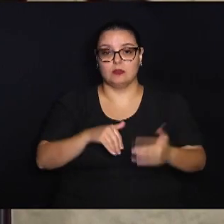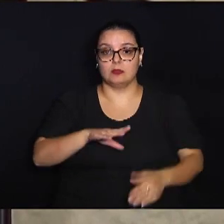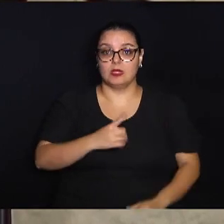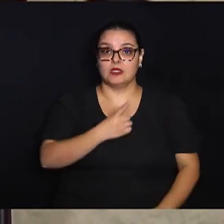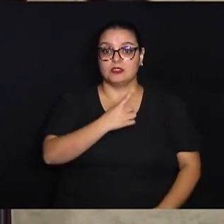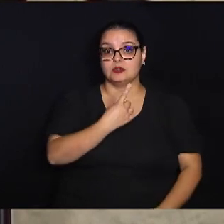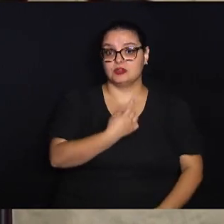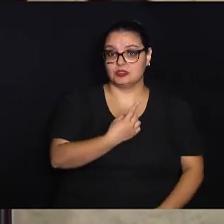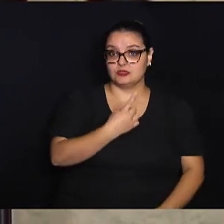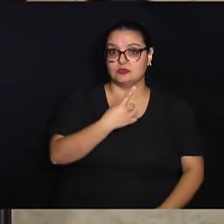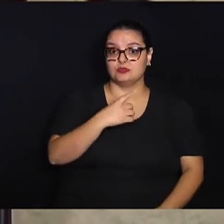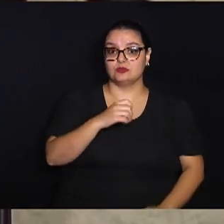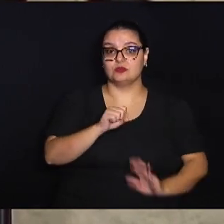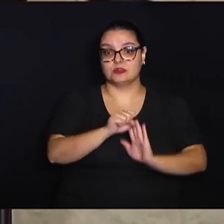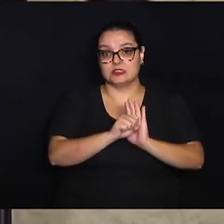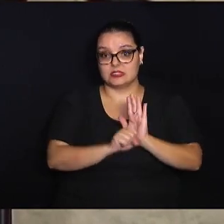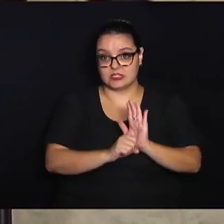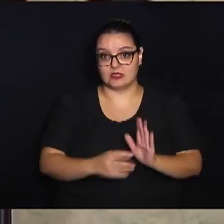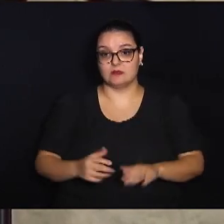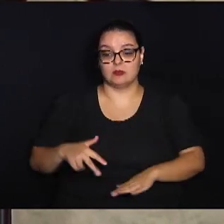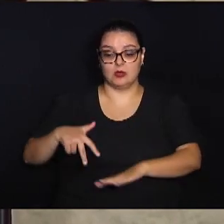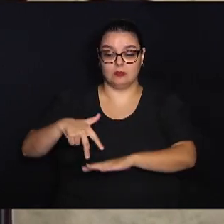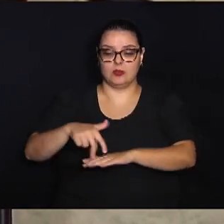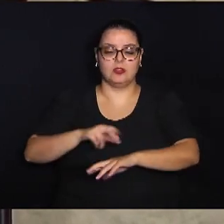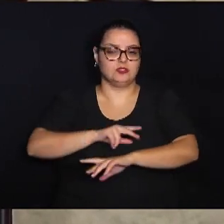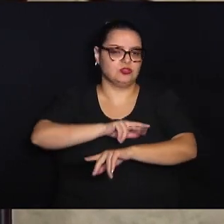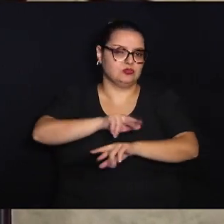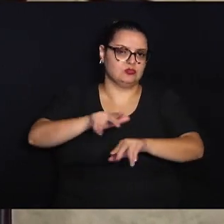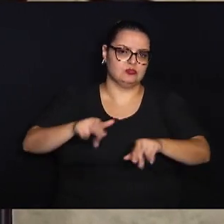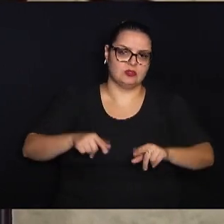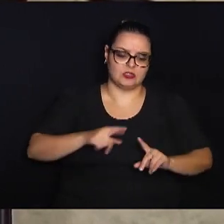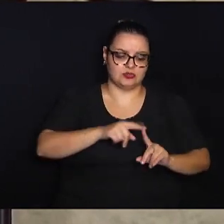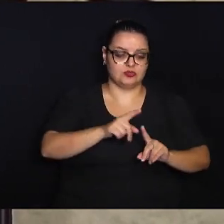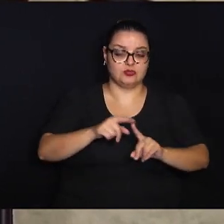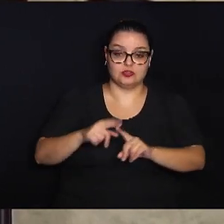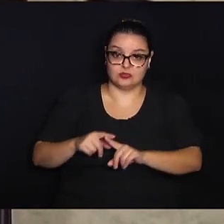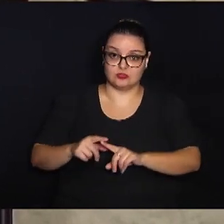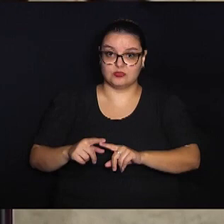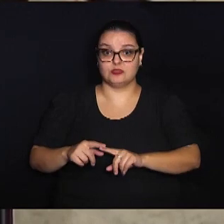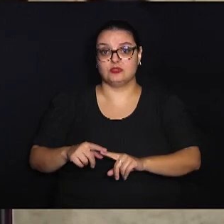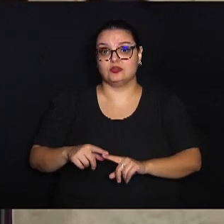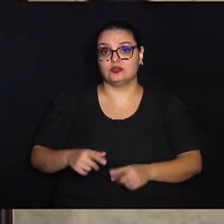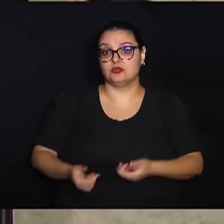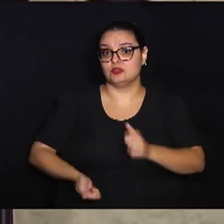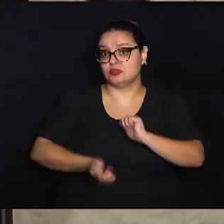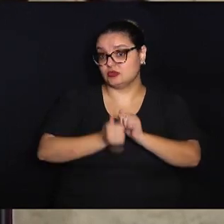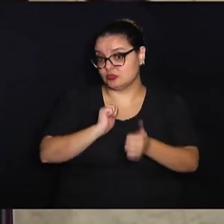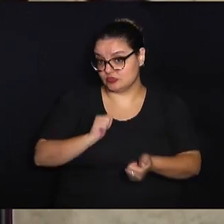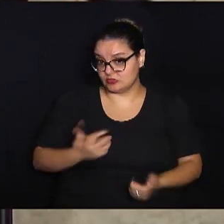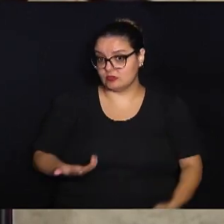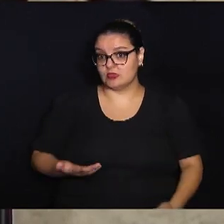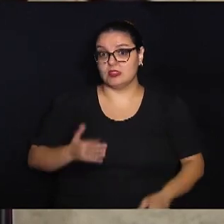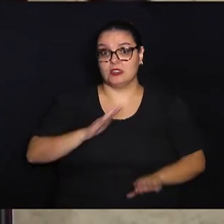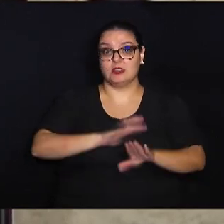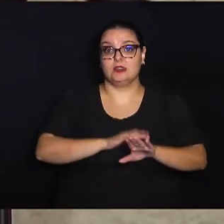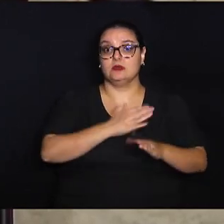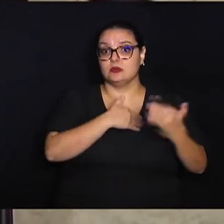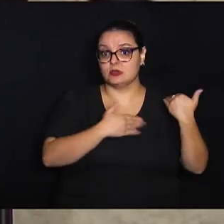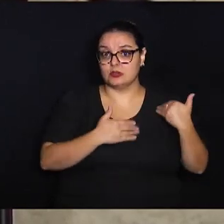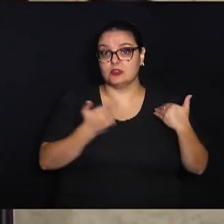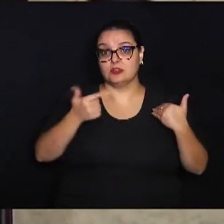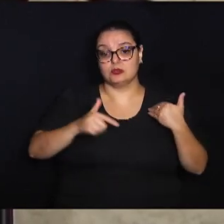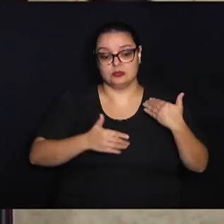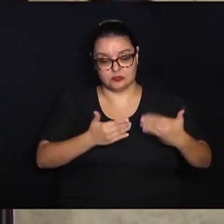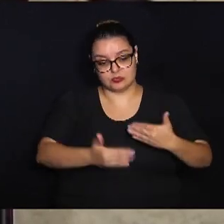século atletas das mais diversas modalidades que atuam e atuaram pelo Brasil e